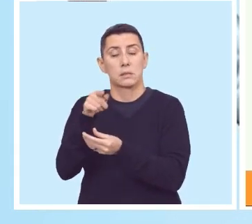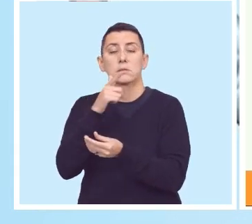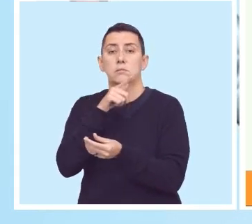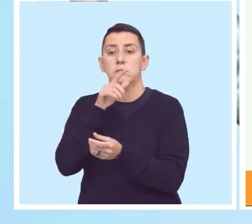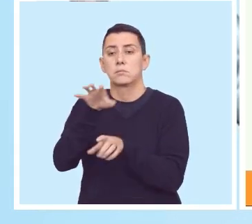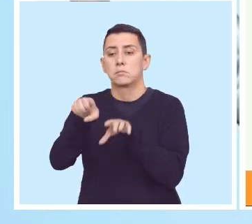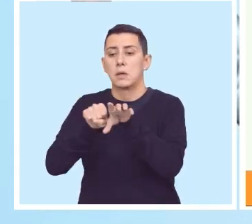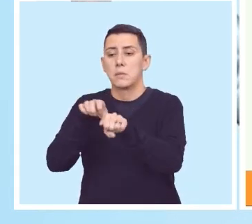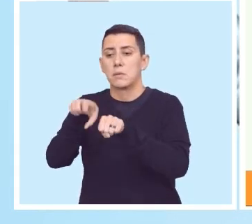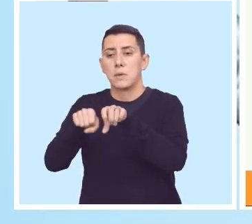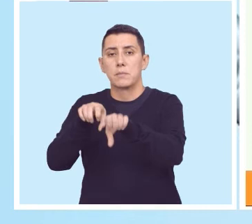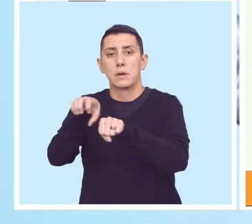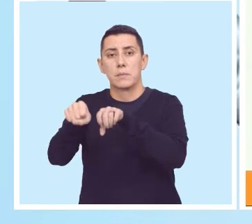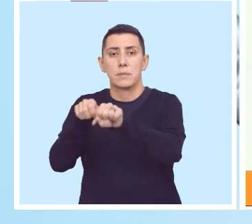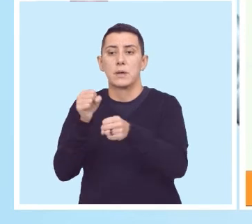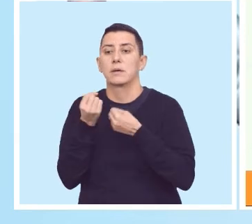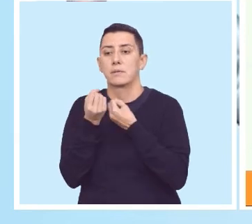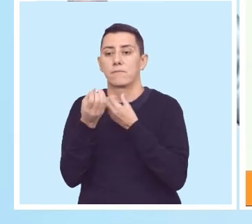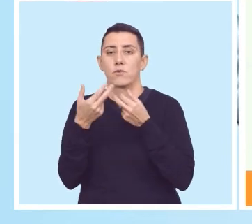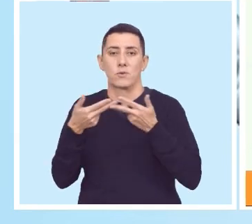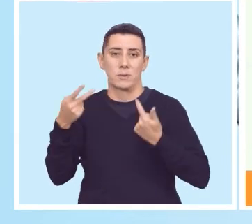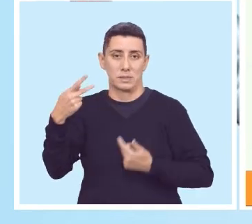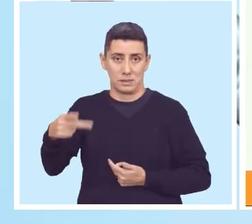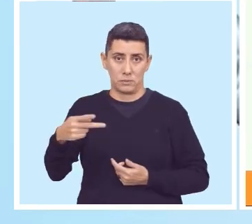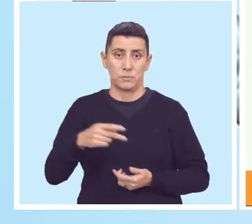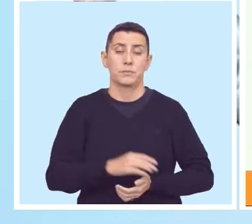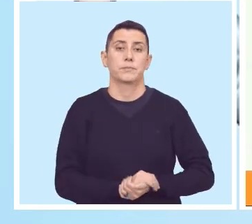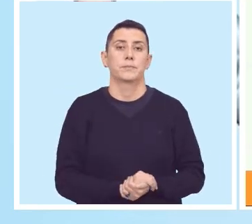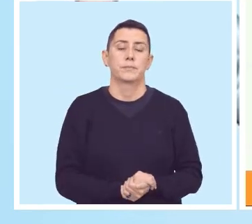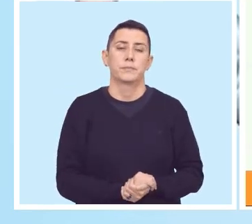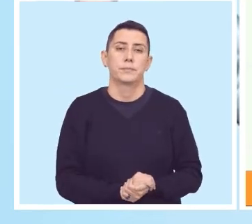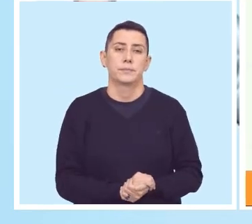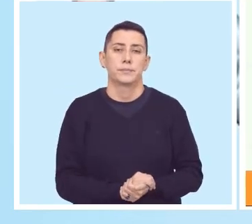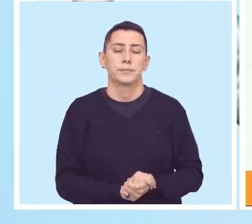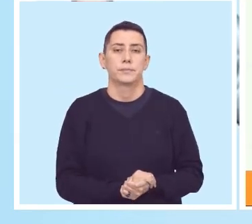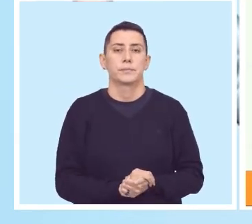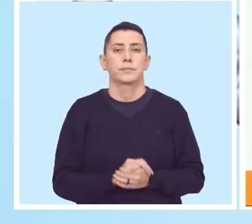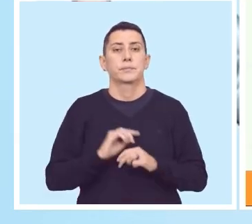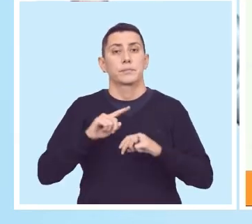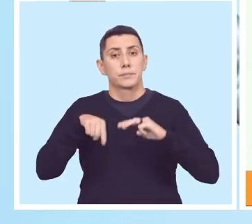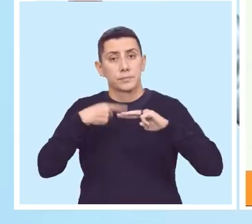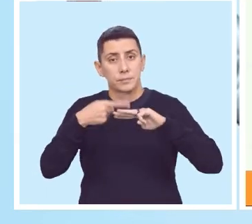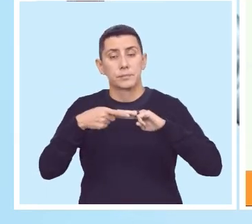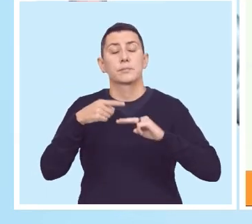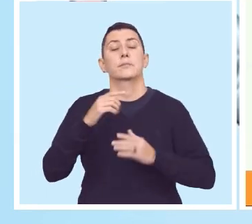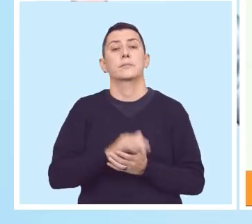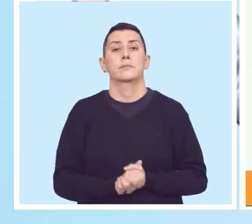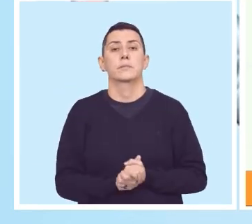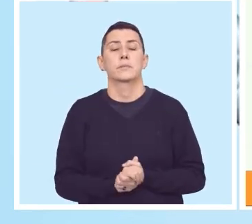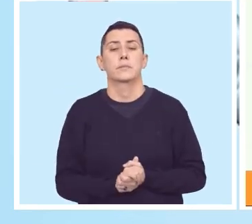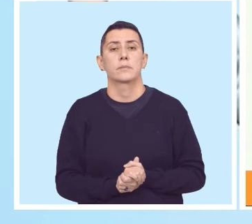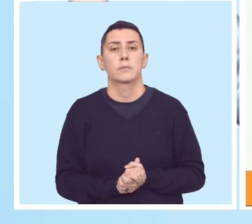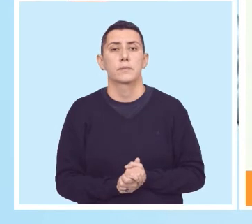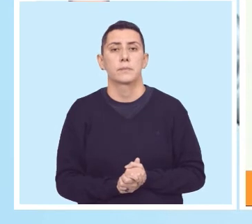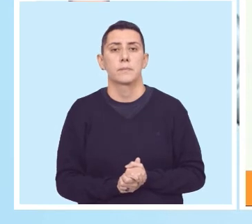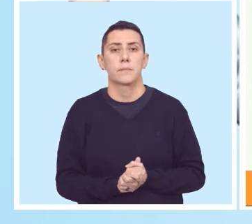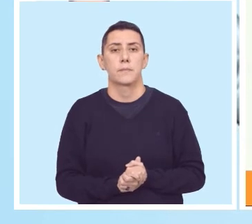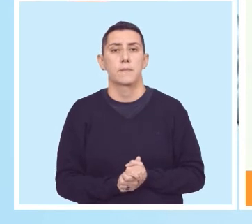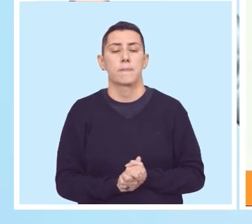metadados dessas imagens. Posteriormente, Imagens